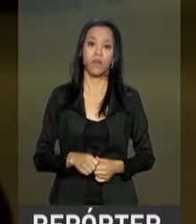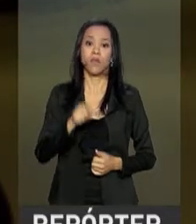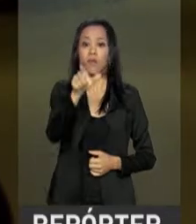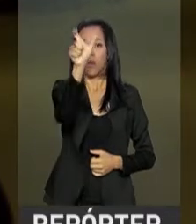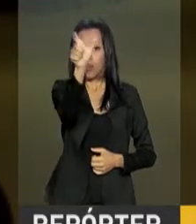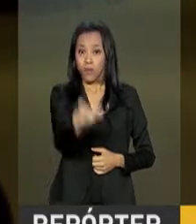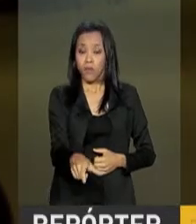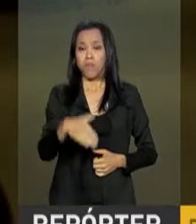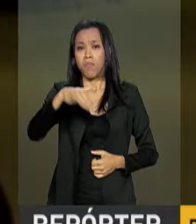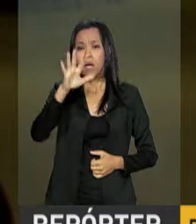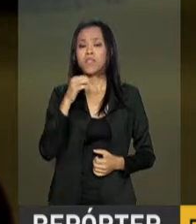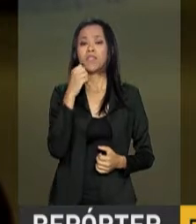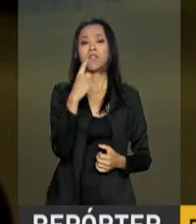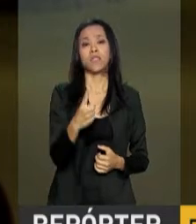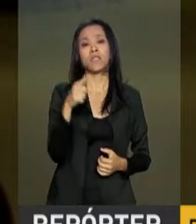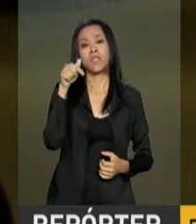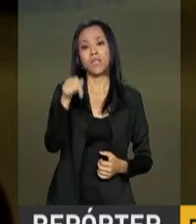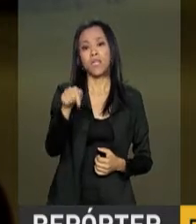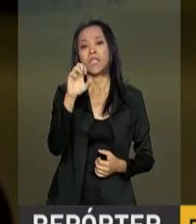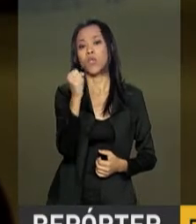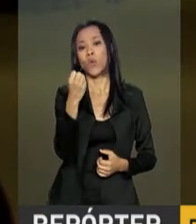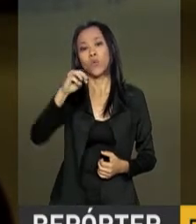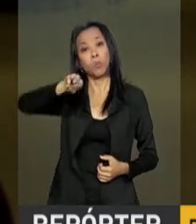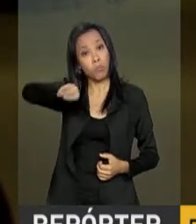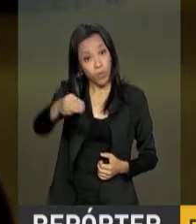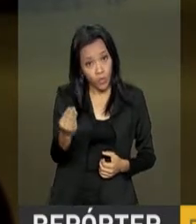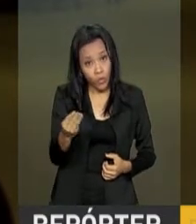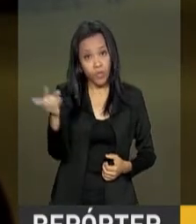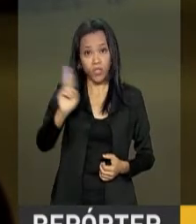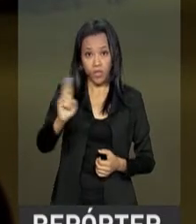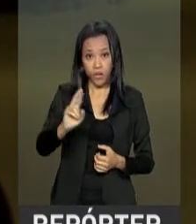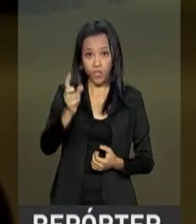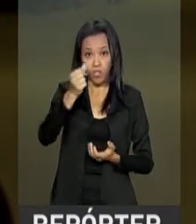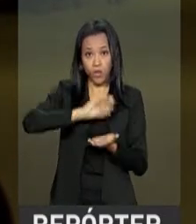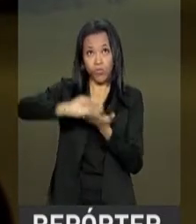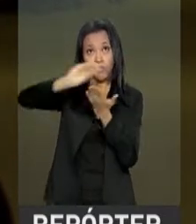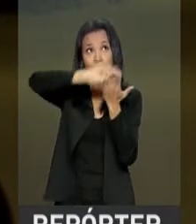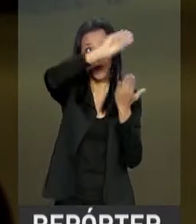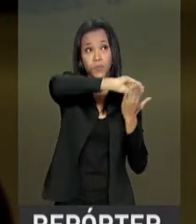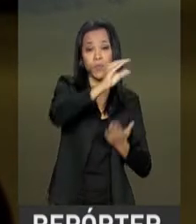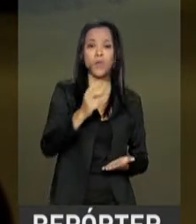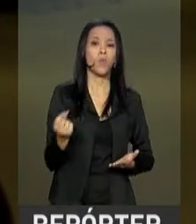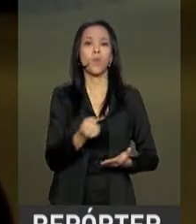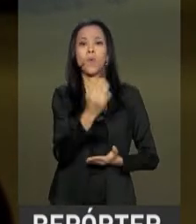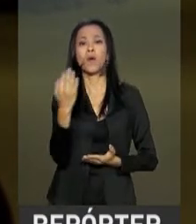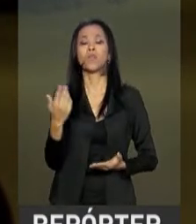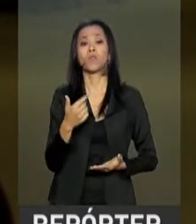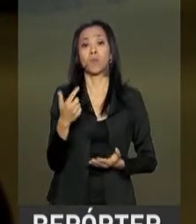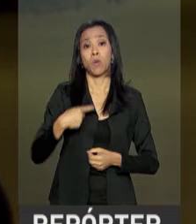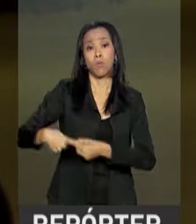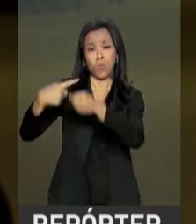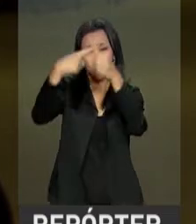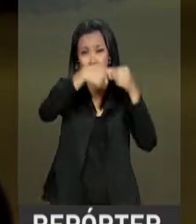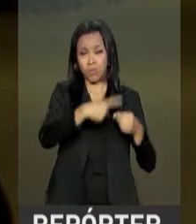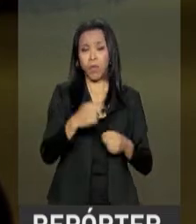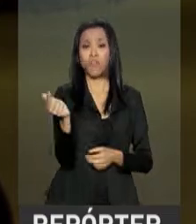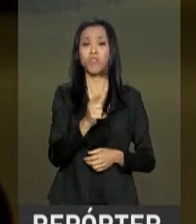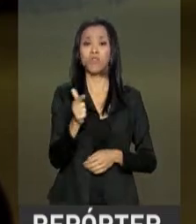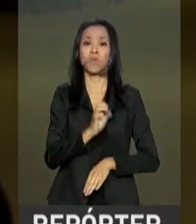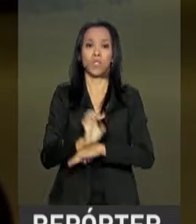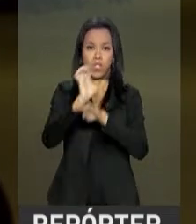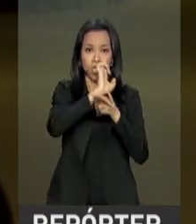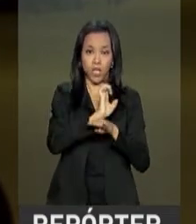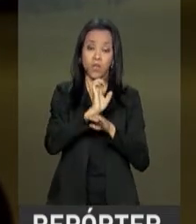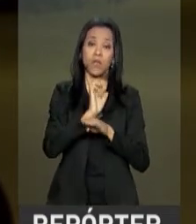destinados mais de 178 milhões de reais para municípios de 22 estados brasileiros com dinheiro